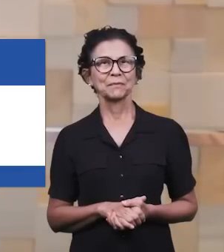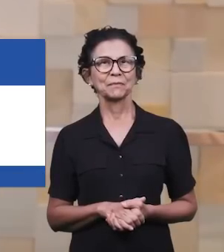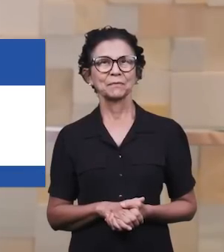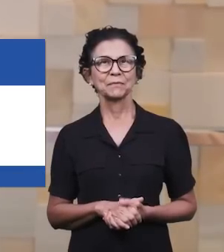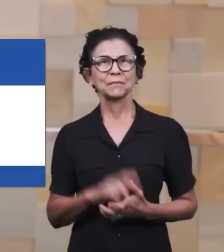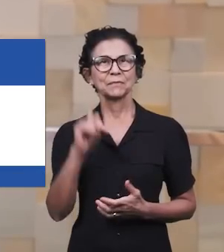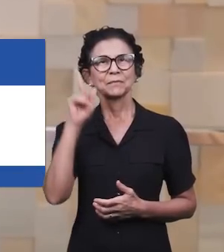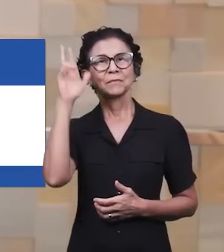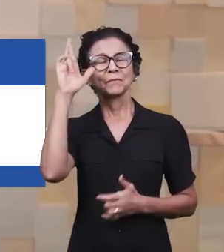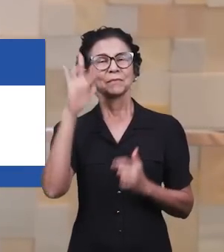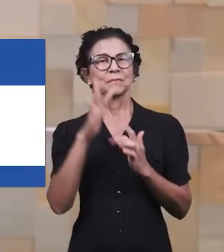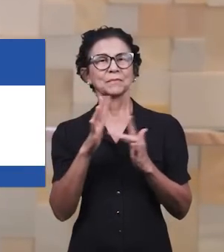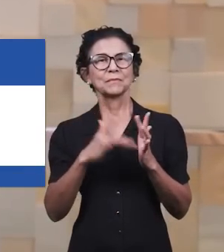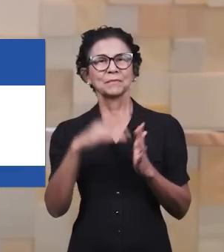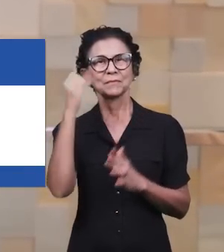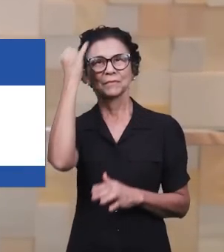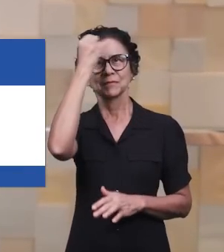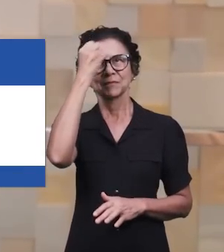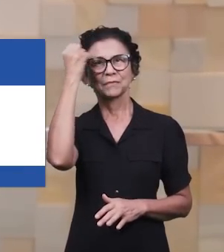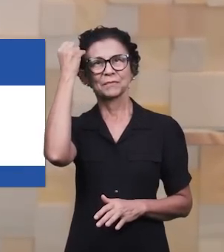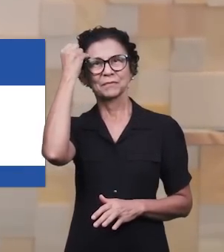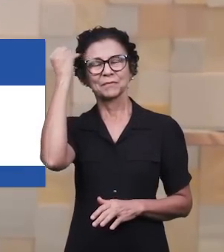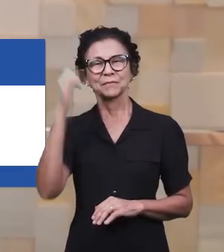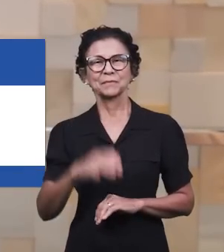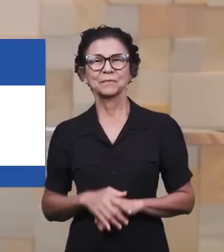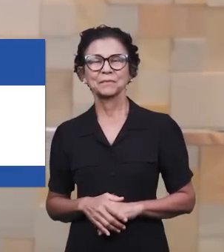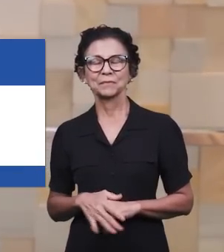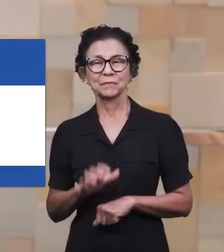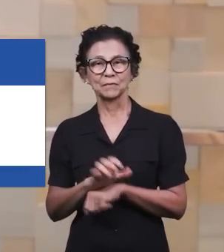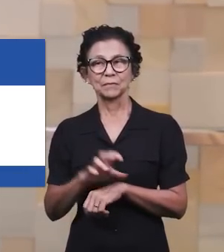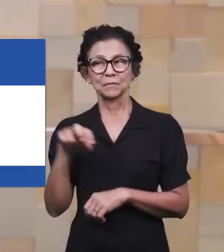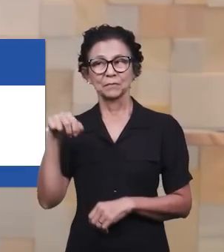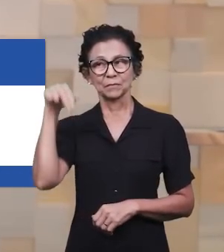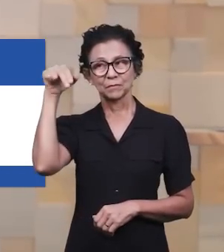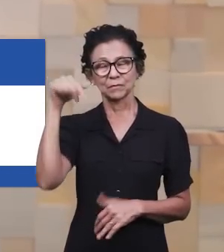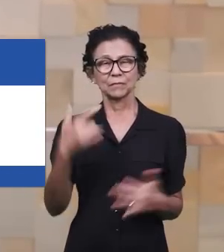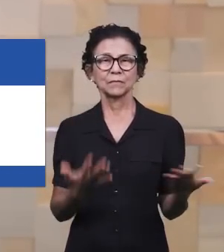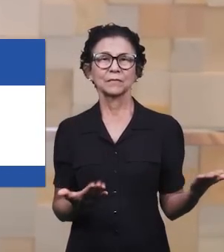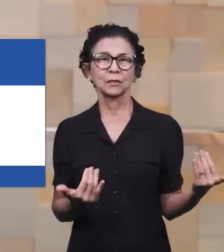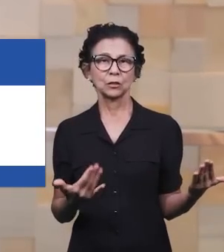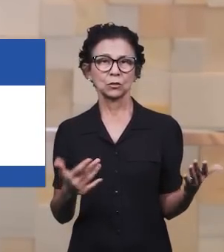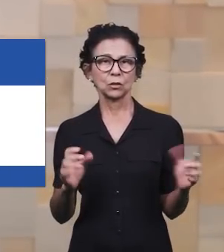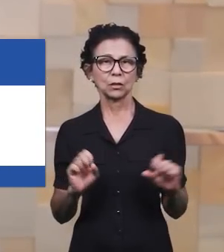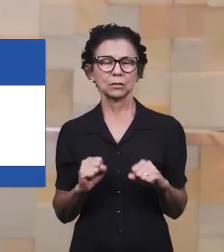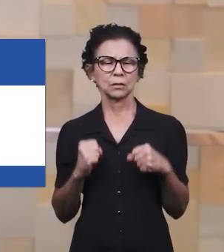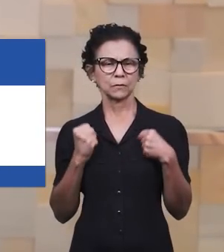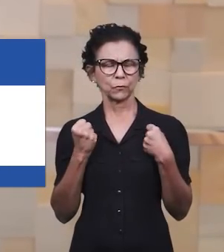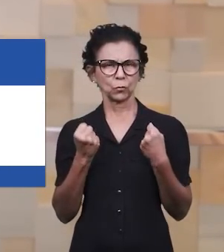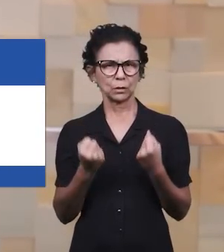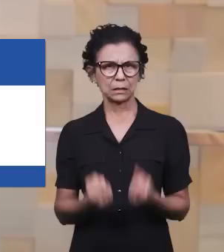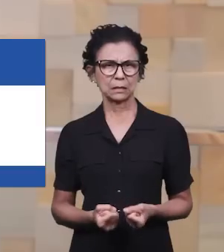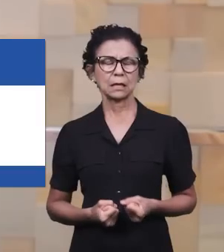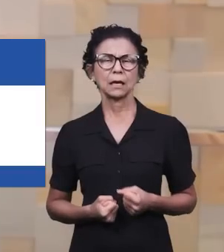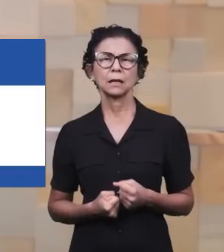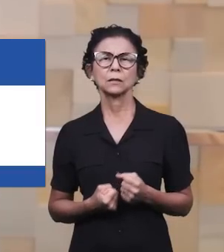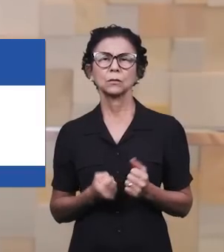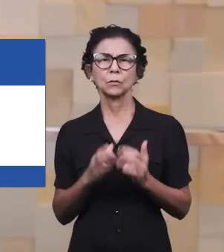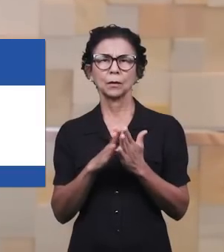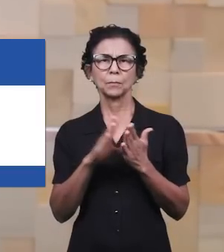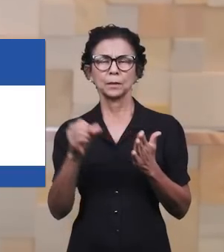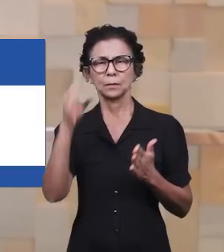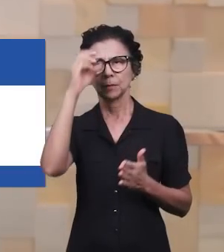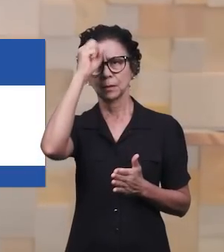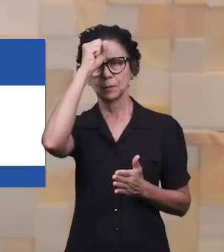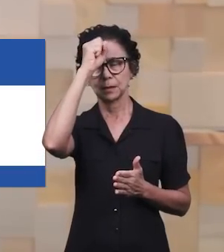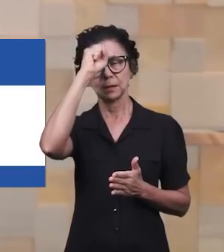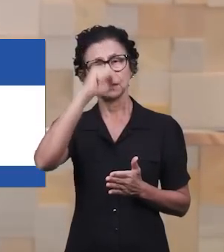A paz do Senhor Jesus, Jorge. No norte do estado, os jovens têm se dedicado a aprender mais sobre a palavra do Senhor.